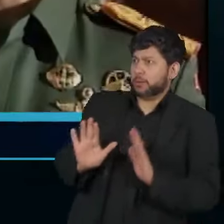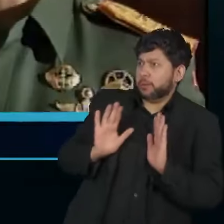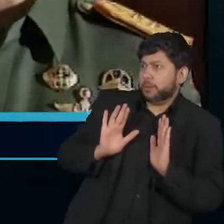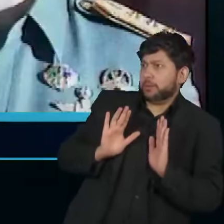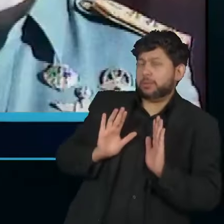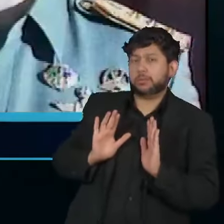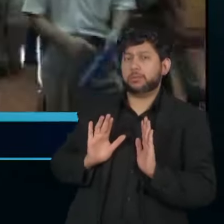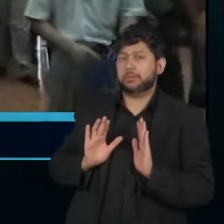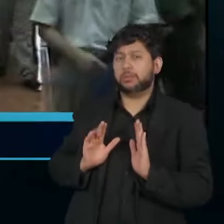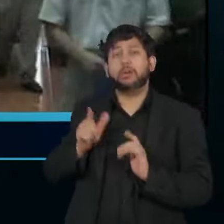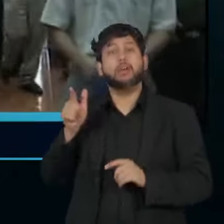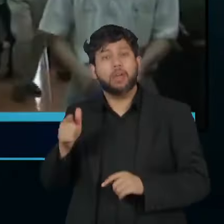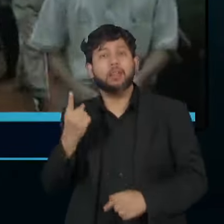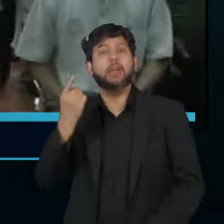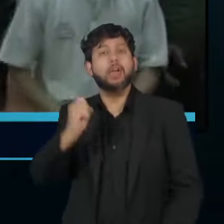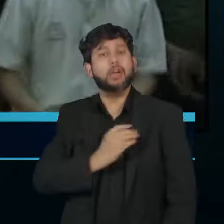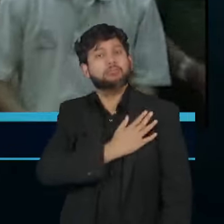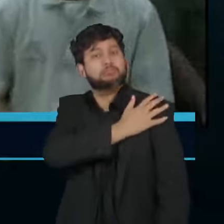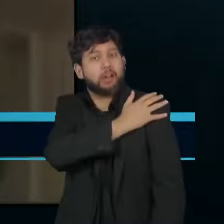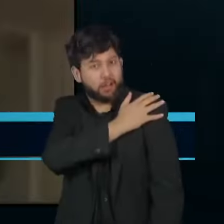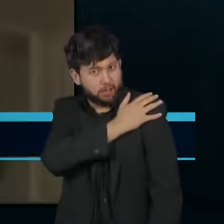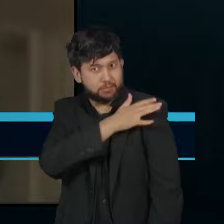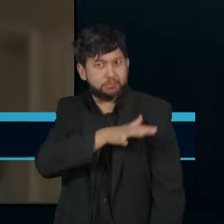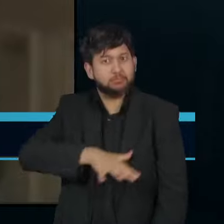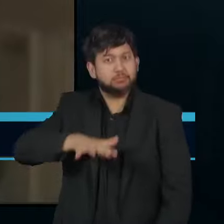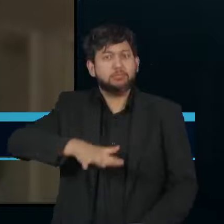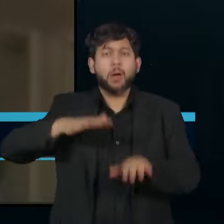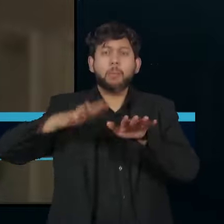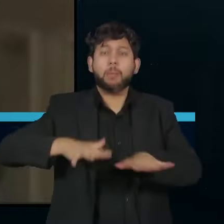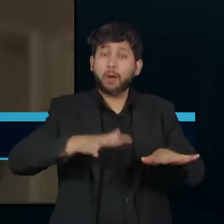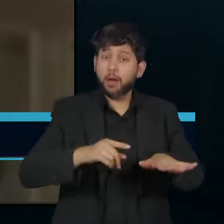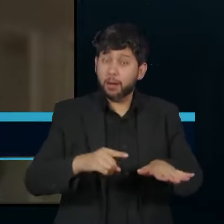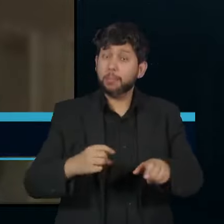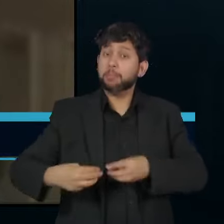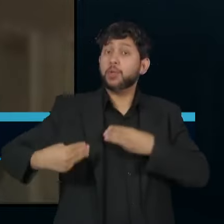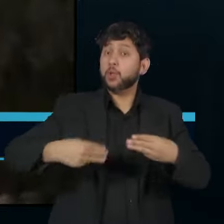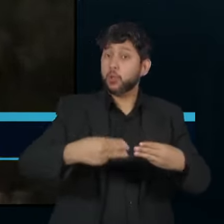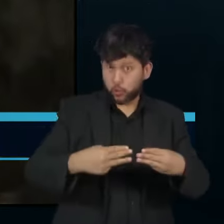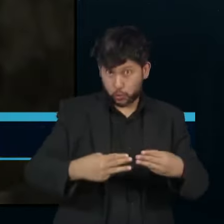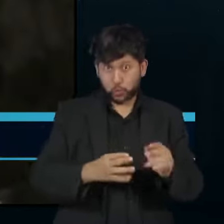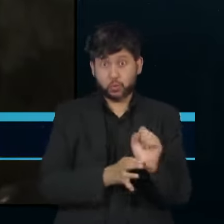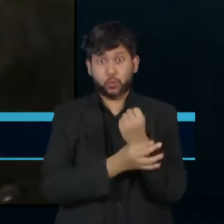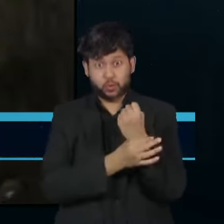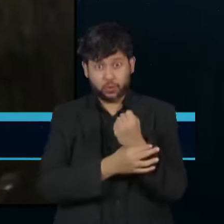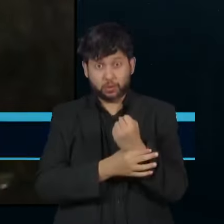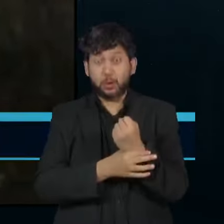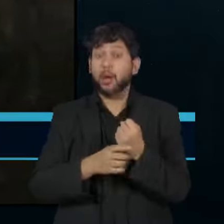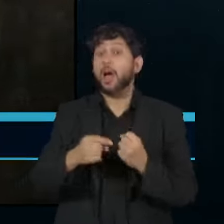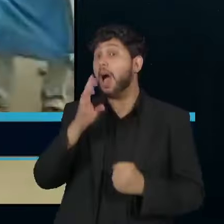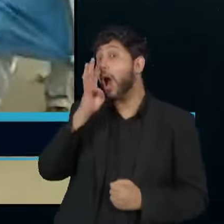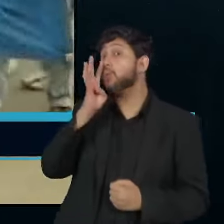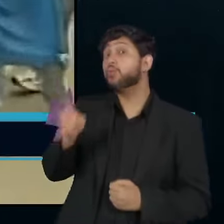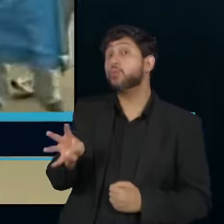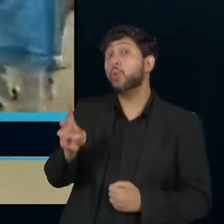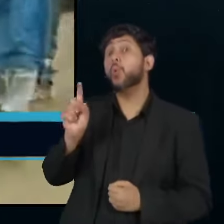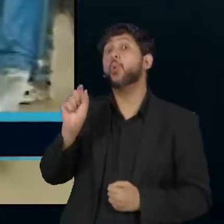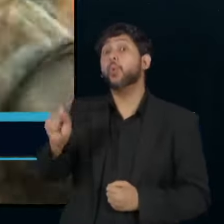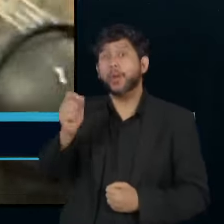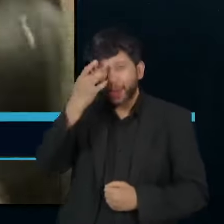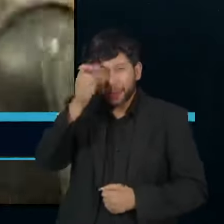subianto ex-comandante das forças especiais foi ministro da Defesa do país e acusado de estar por trás de